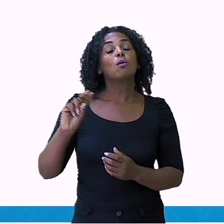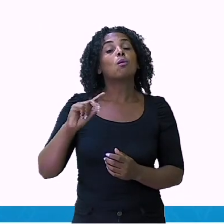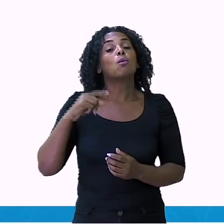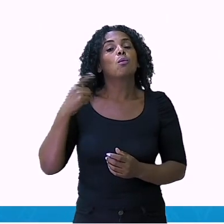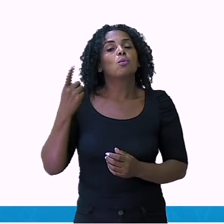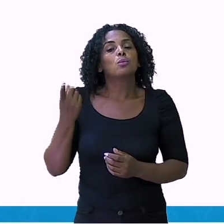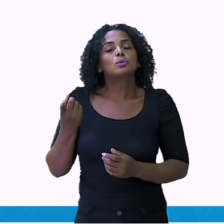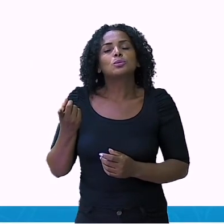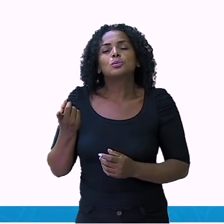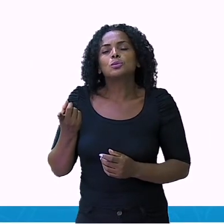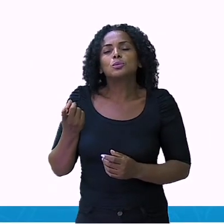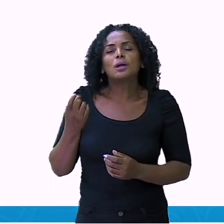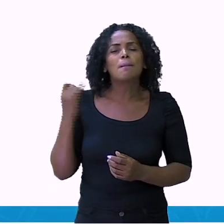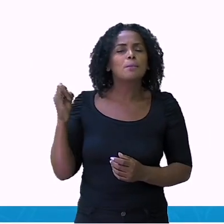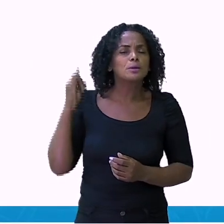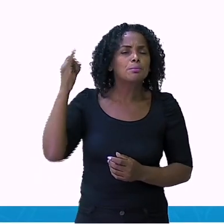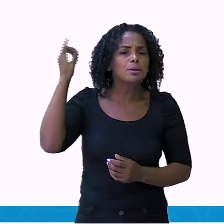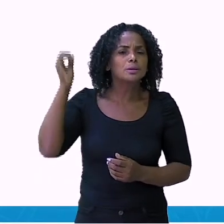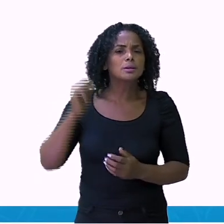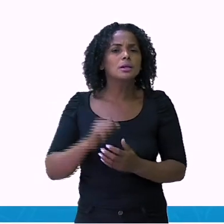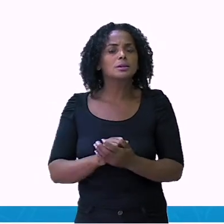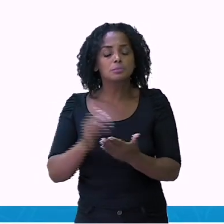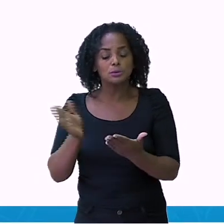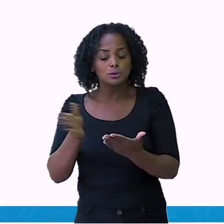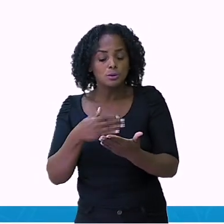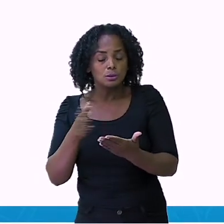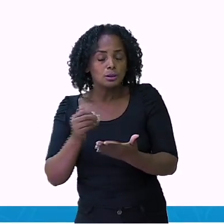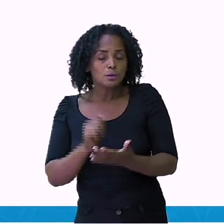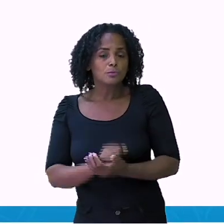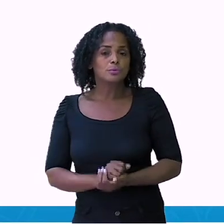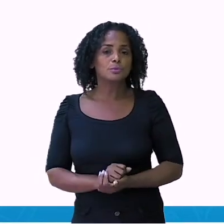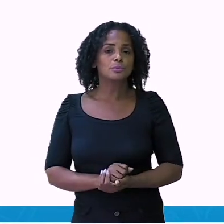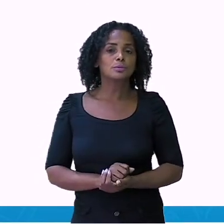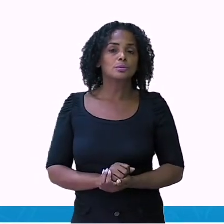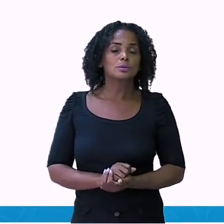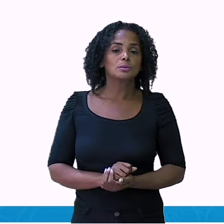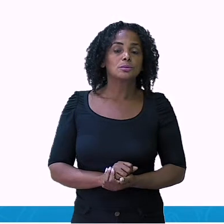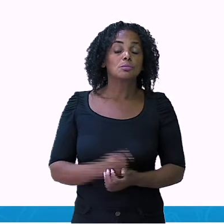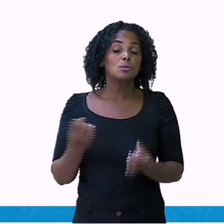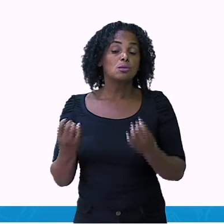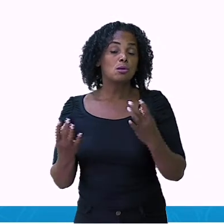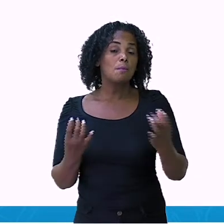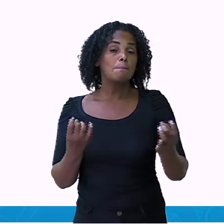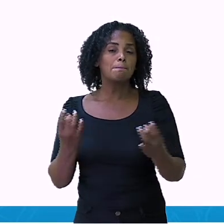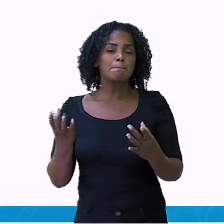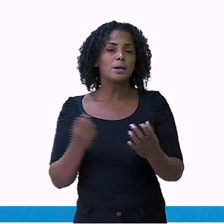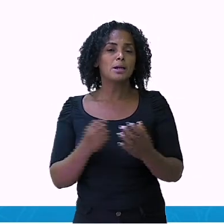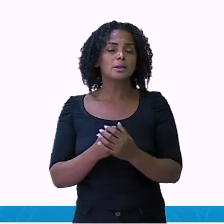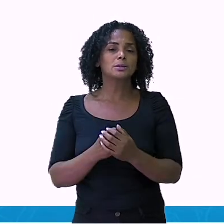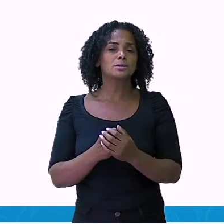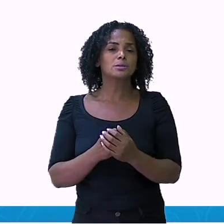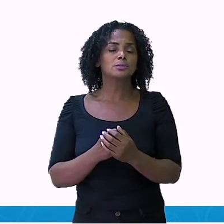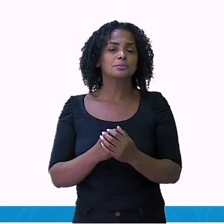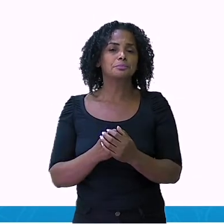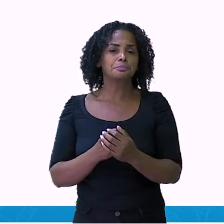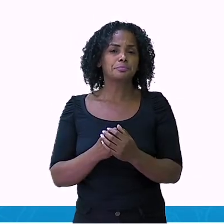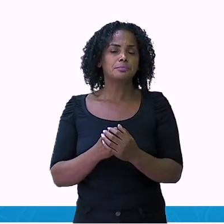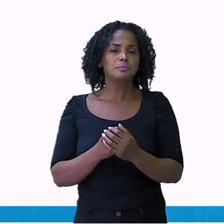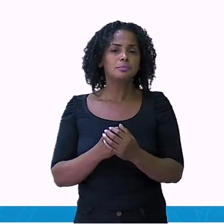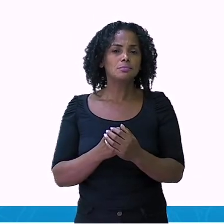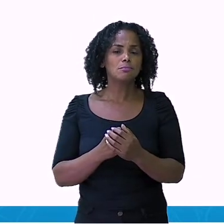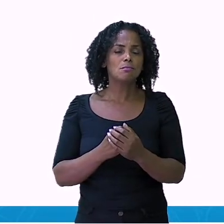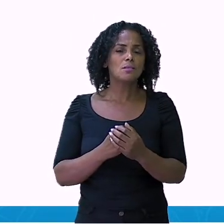falar, que você vai encontrar bastante também nos seus livros, é sobre o comércio exterior. O que é o comércio exterior? É